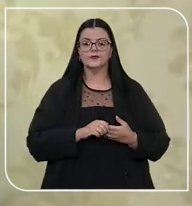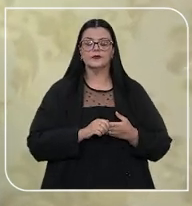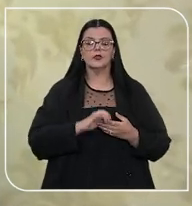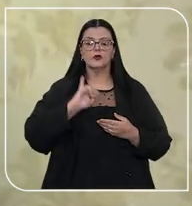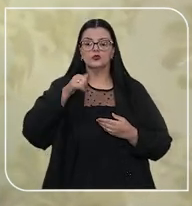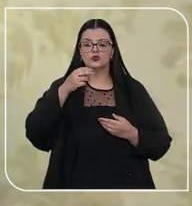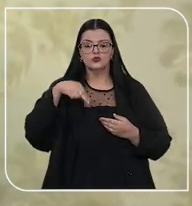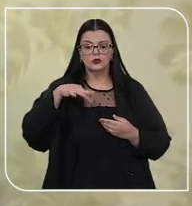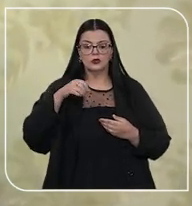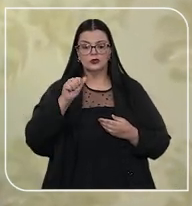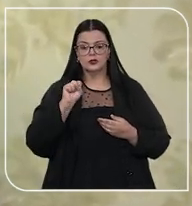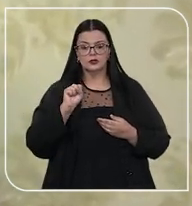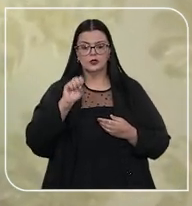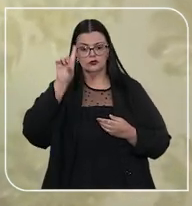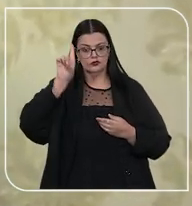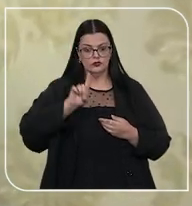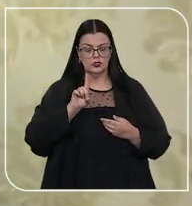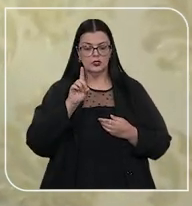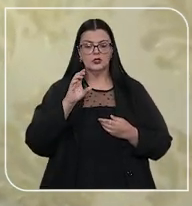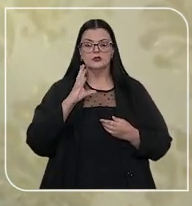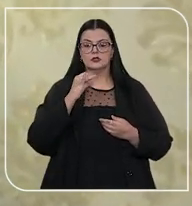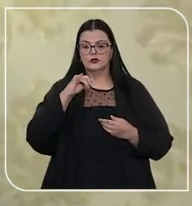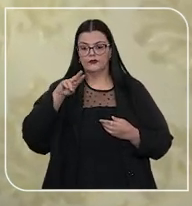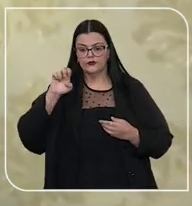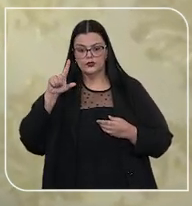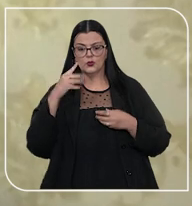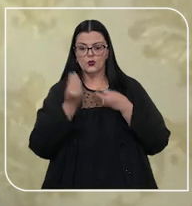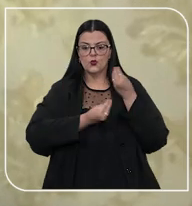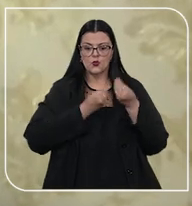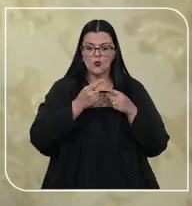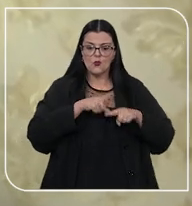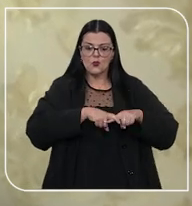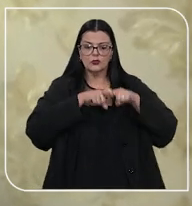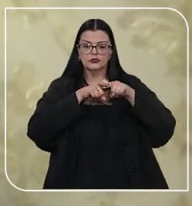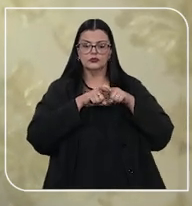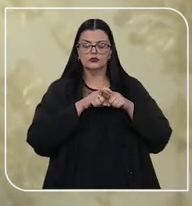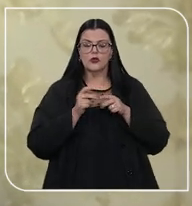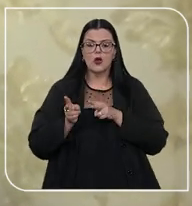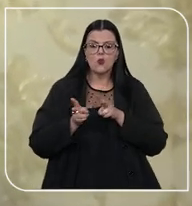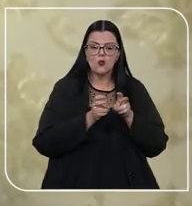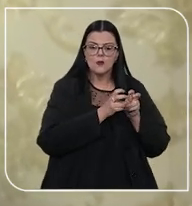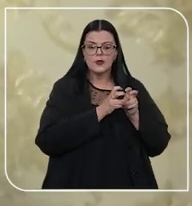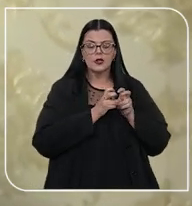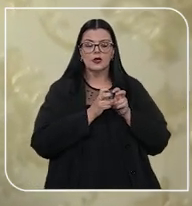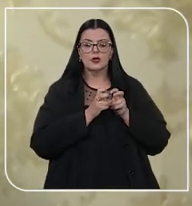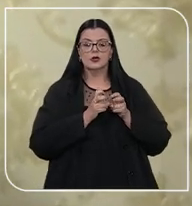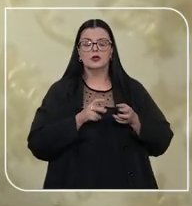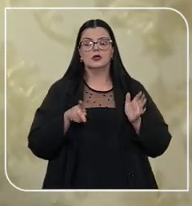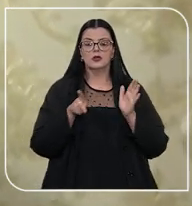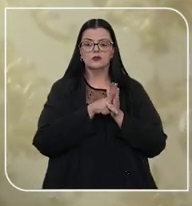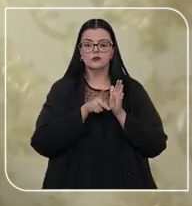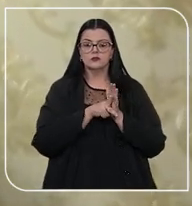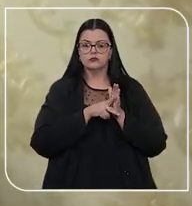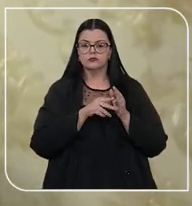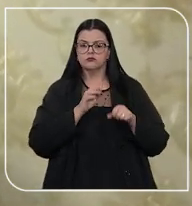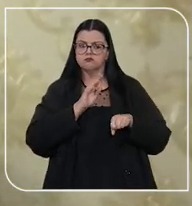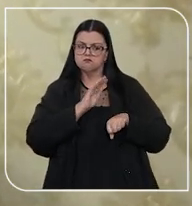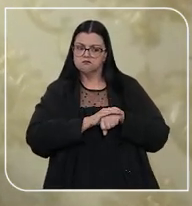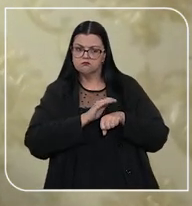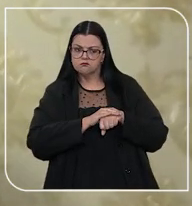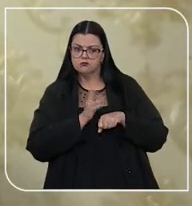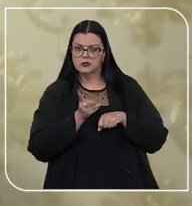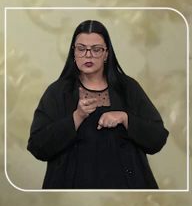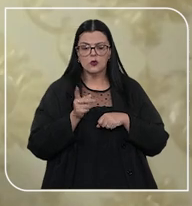Narciso, especialista em direito civil, explica as formas como a dívida pode ser cobrada, seja por meios típicos